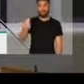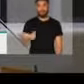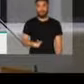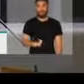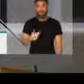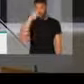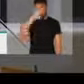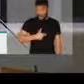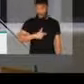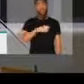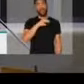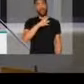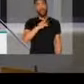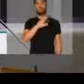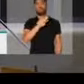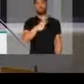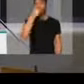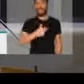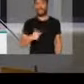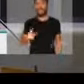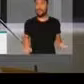eu sou comunista.